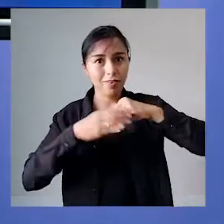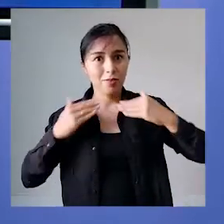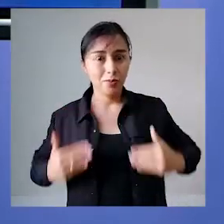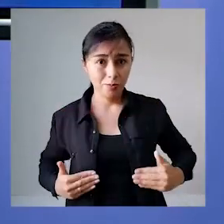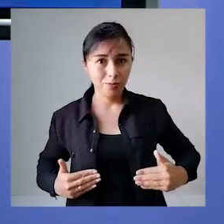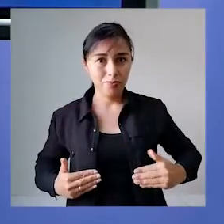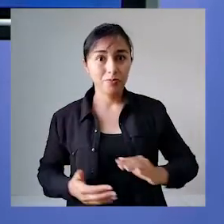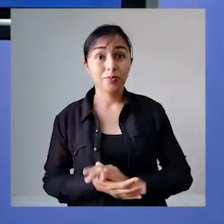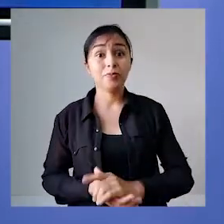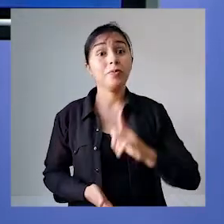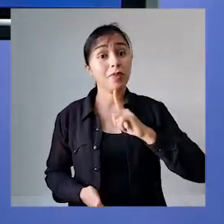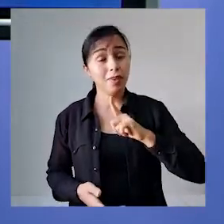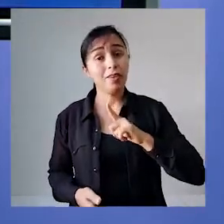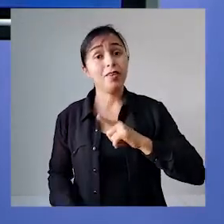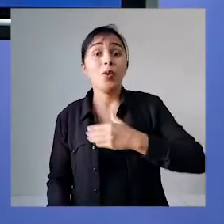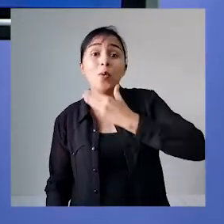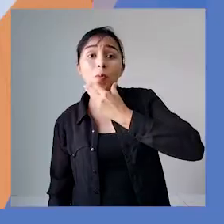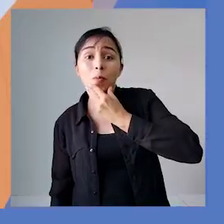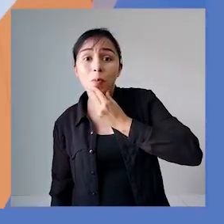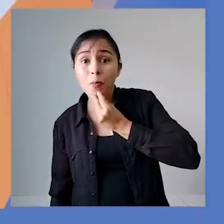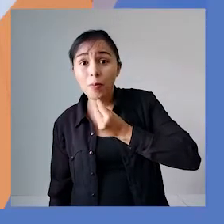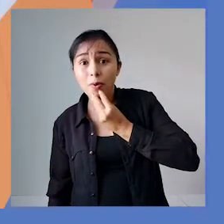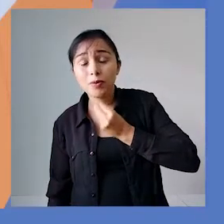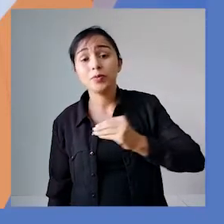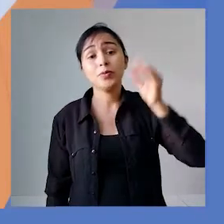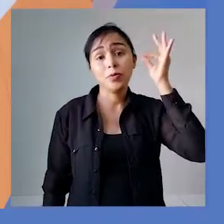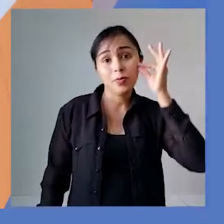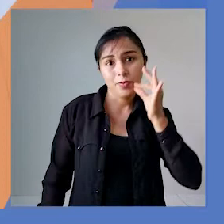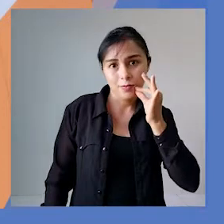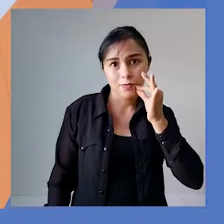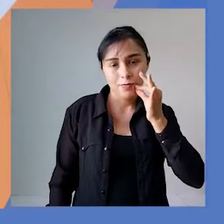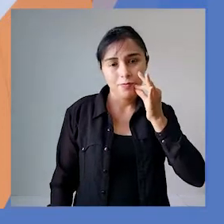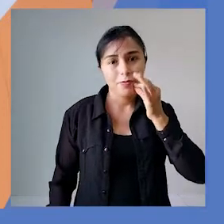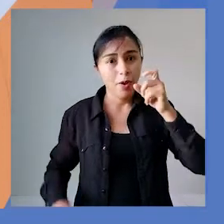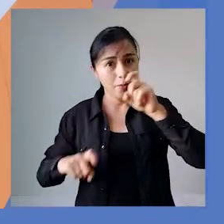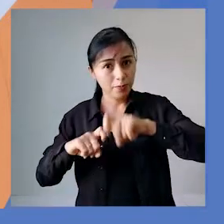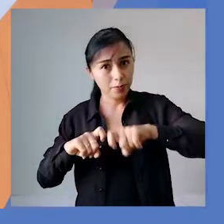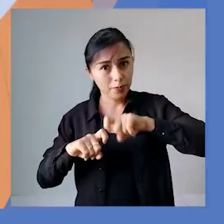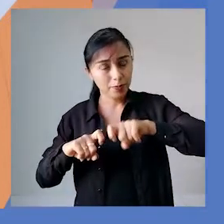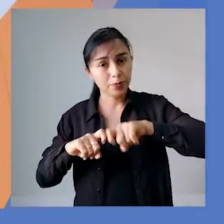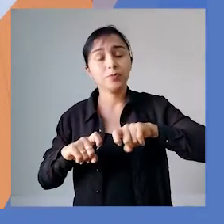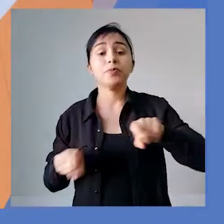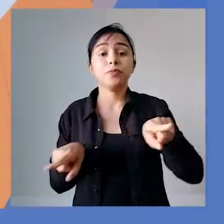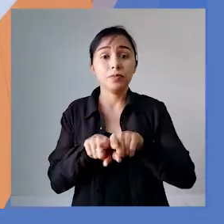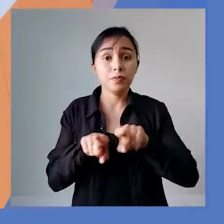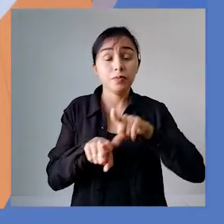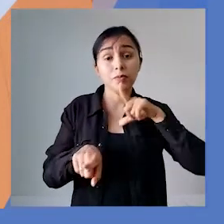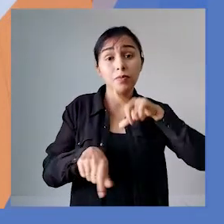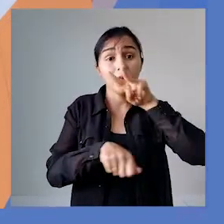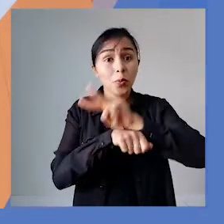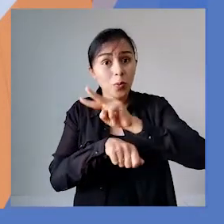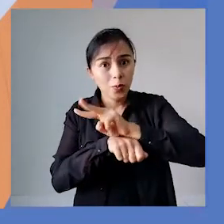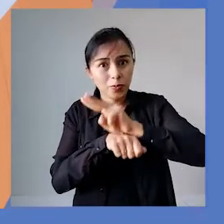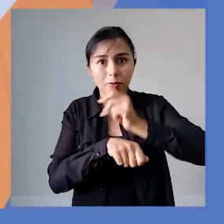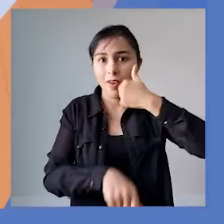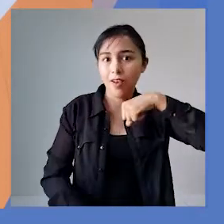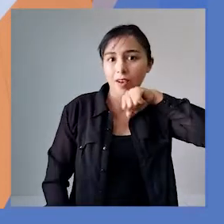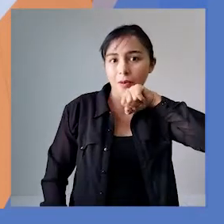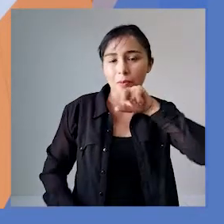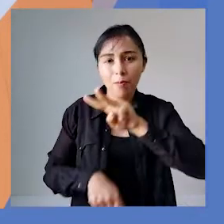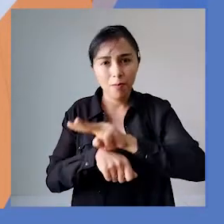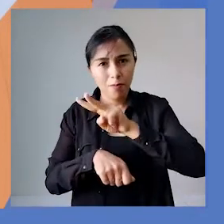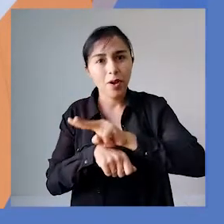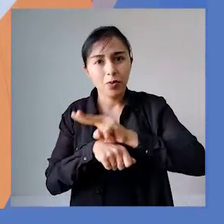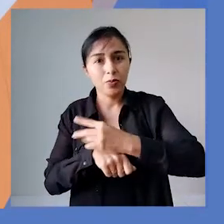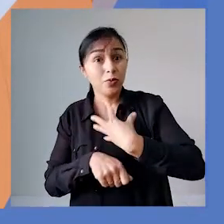temos o macho e a fêmea. Esses animais também realizam o que chamamos de cuidado parental, ou a mãe acompanha o